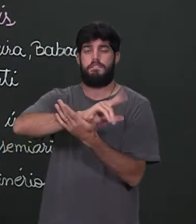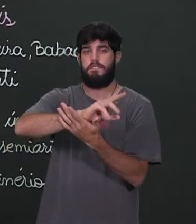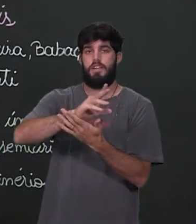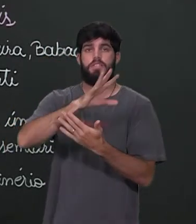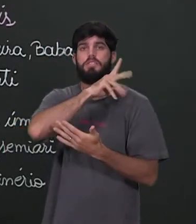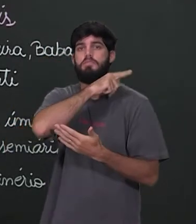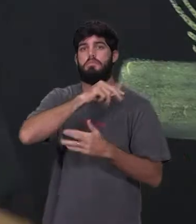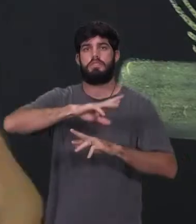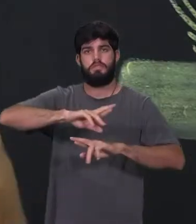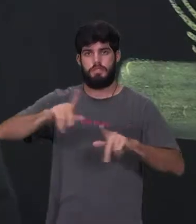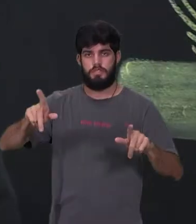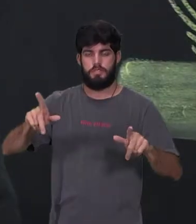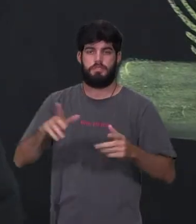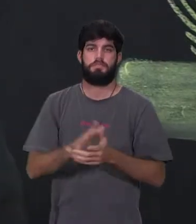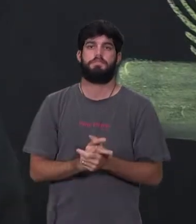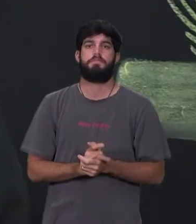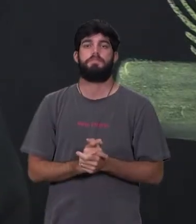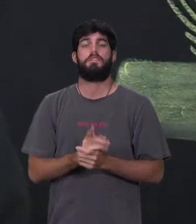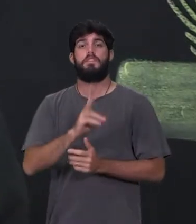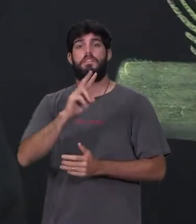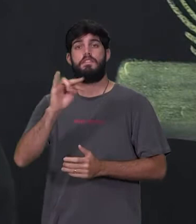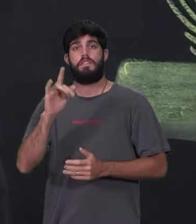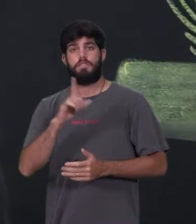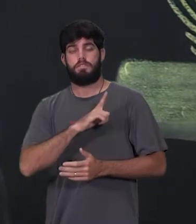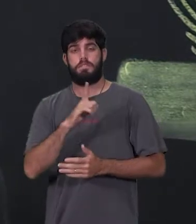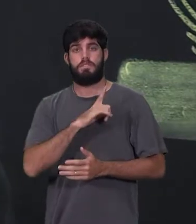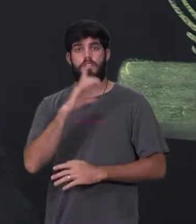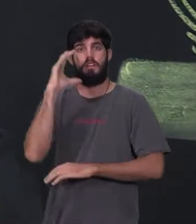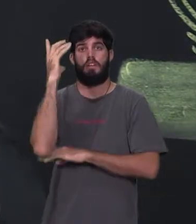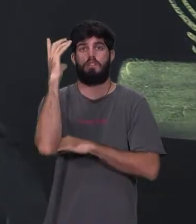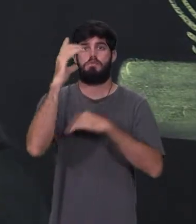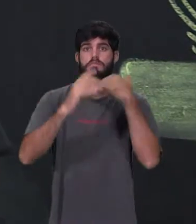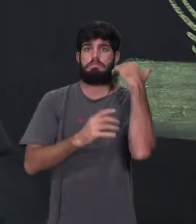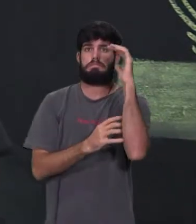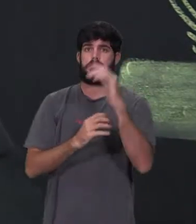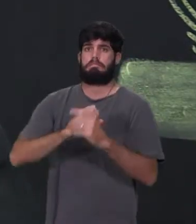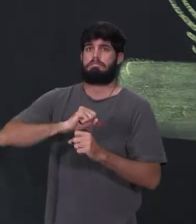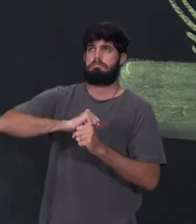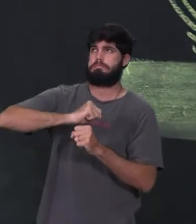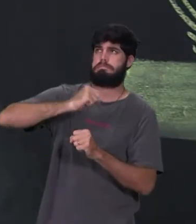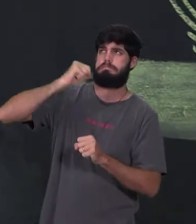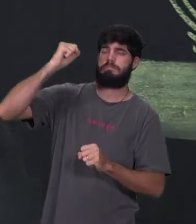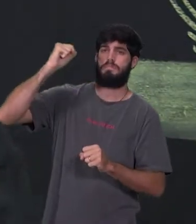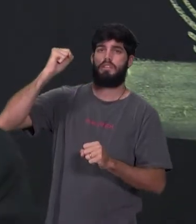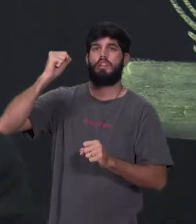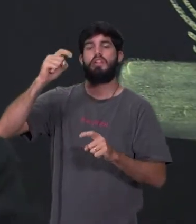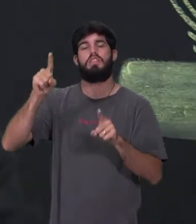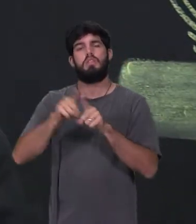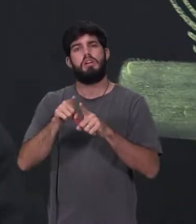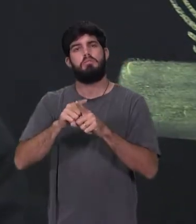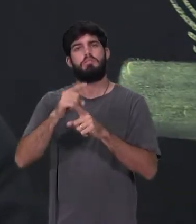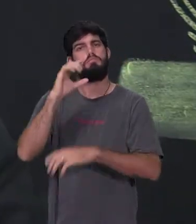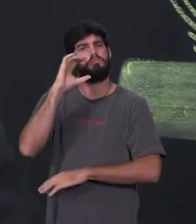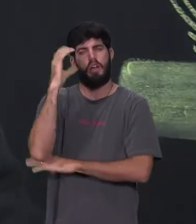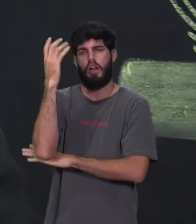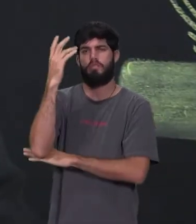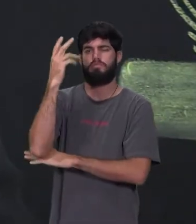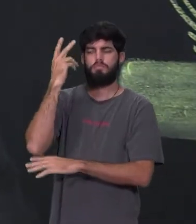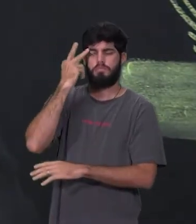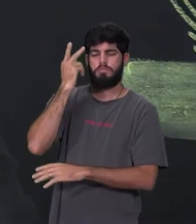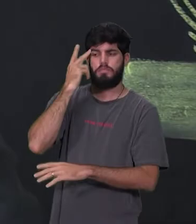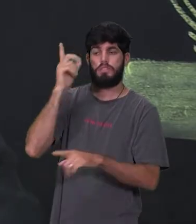animais, e é isso mesmo. Ela vai ter árvores de grande porte, médio porte, arbustos, então ela